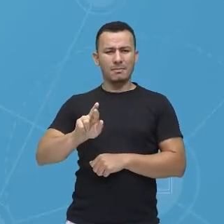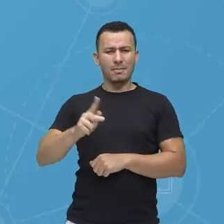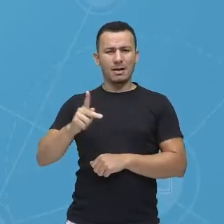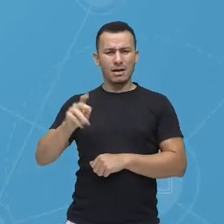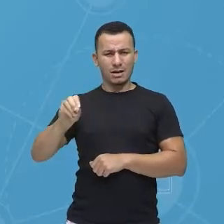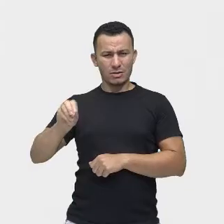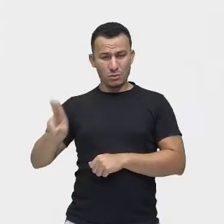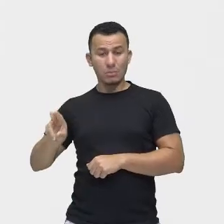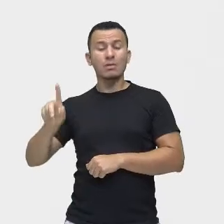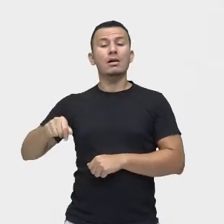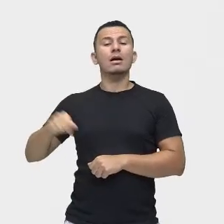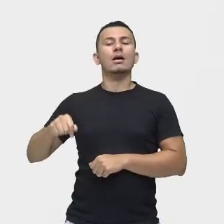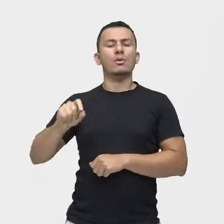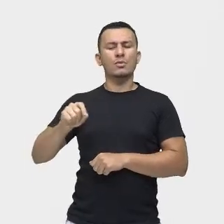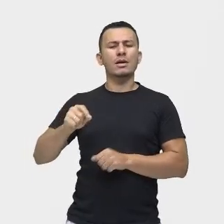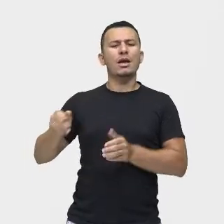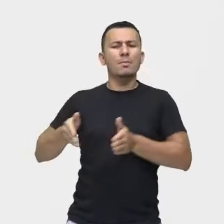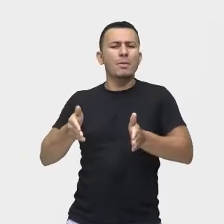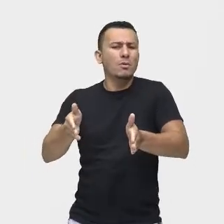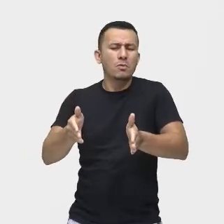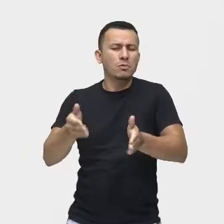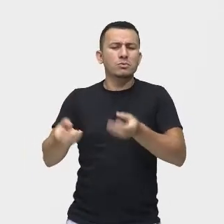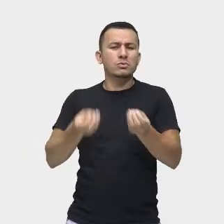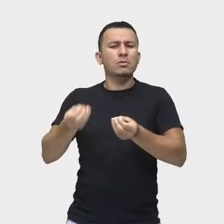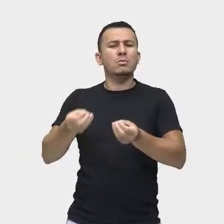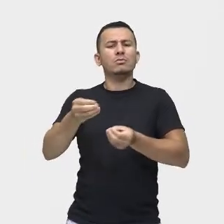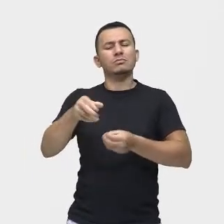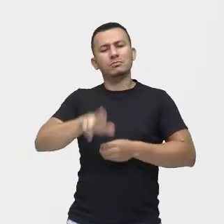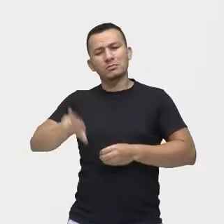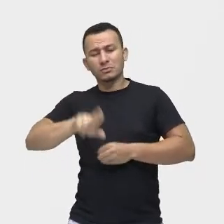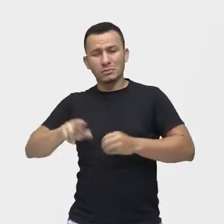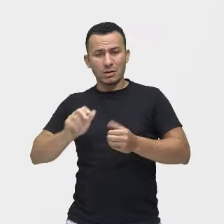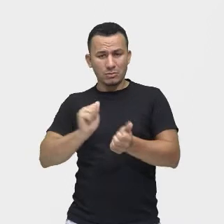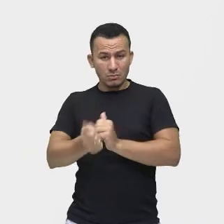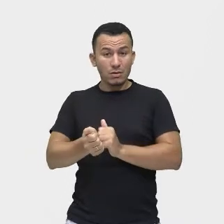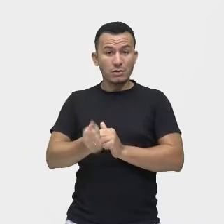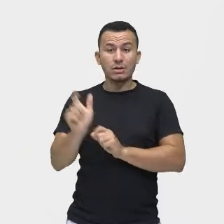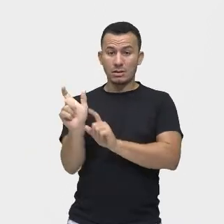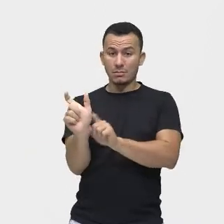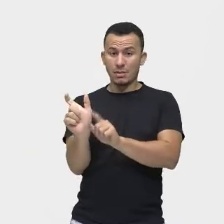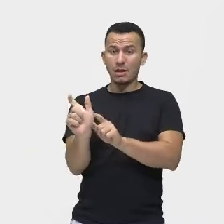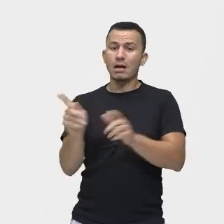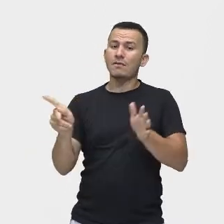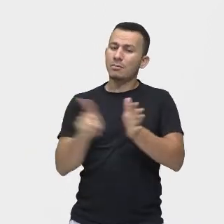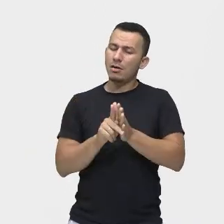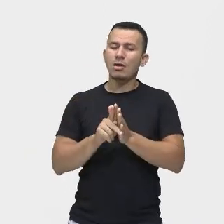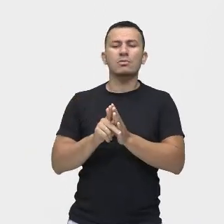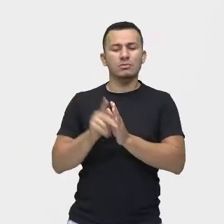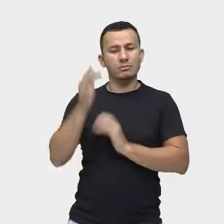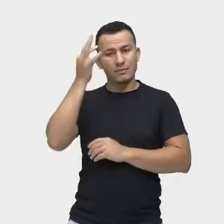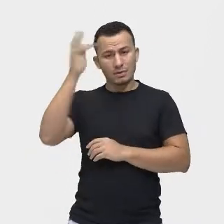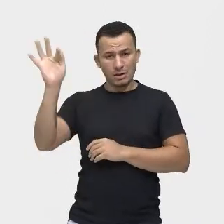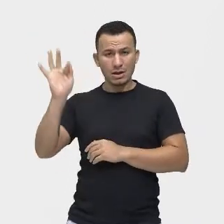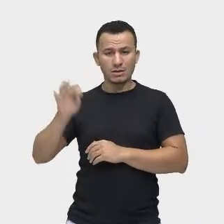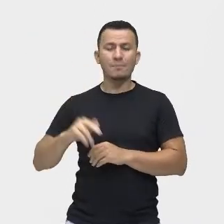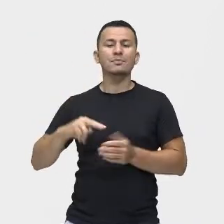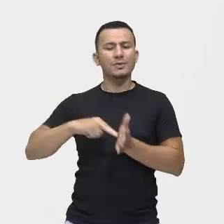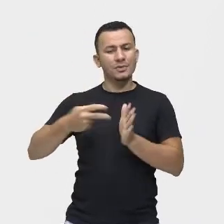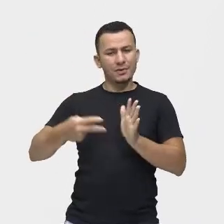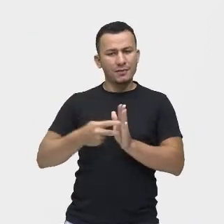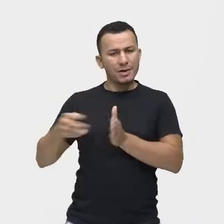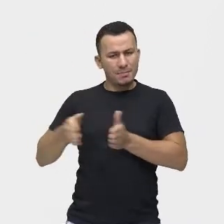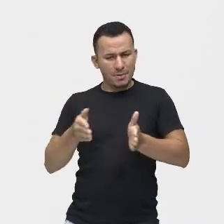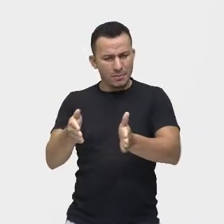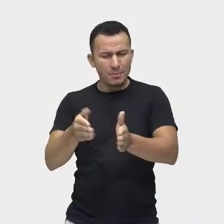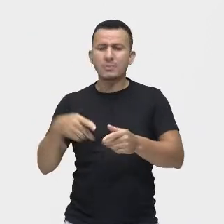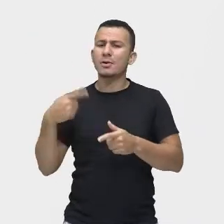Significa o percurso, né? Então, é uma palavra francesa que tem esse significado, o percurso. Por quê? Porque é